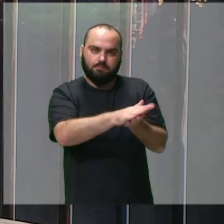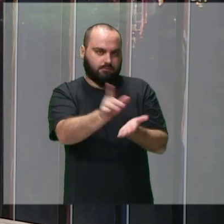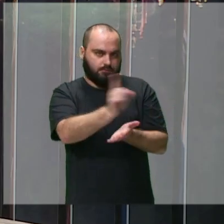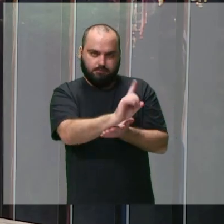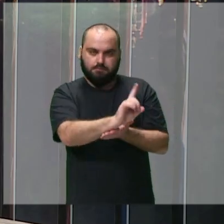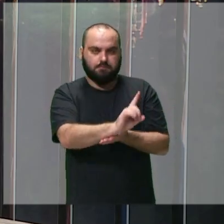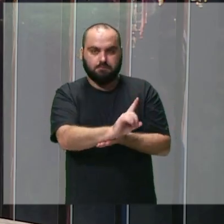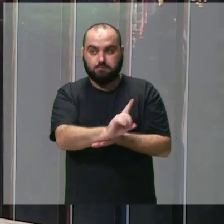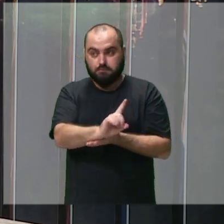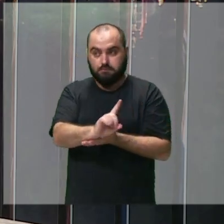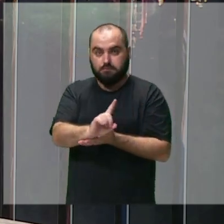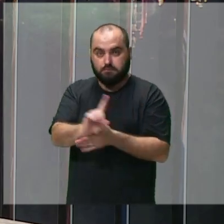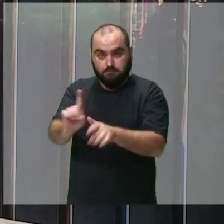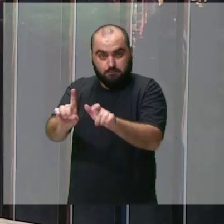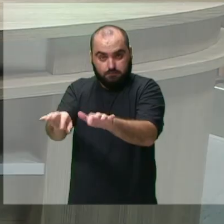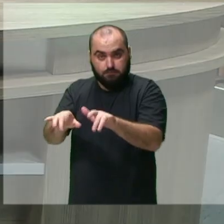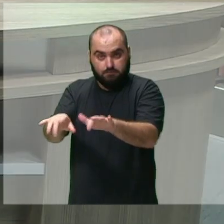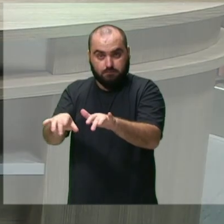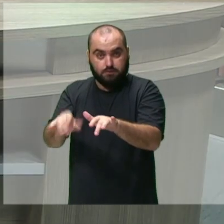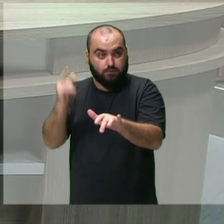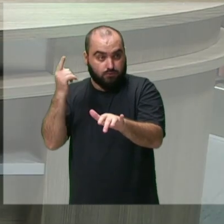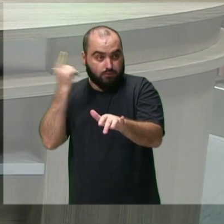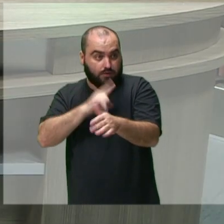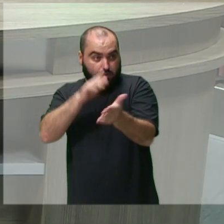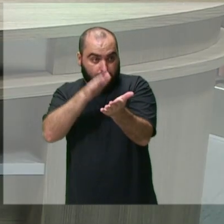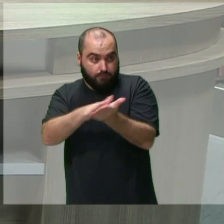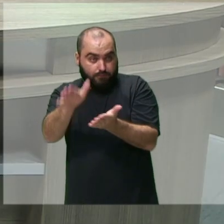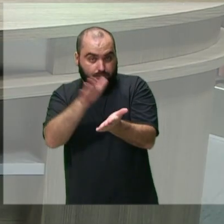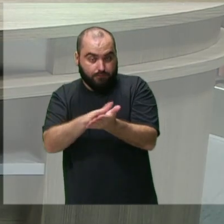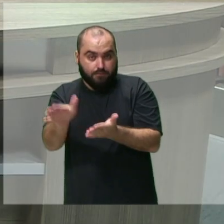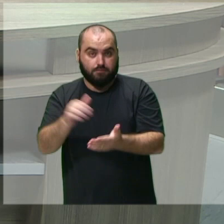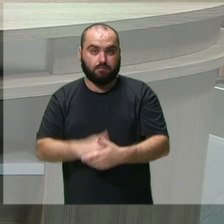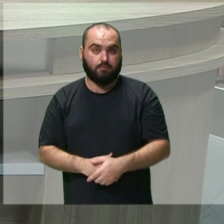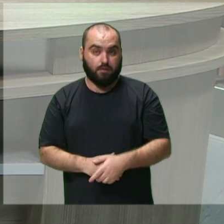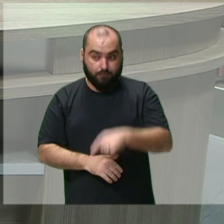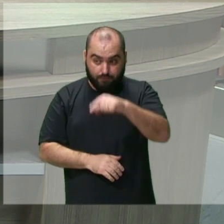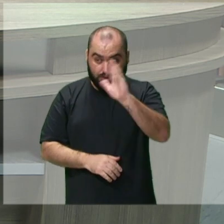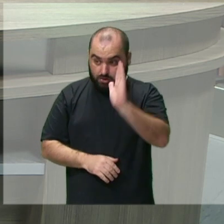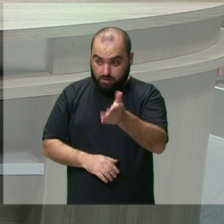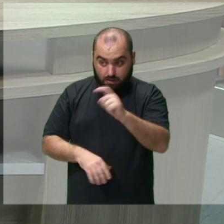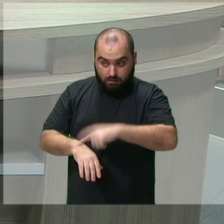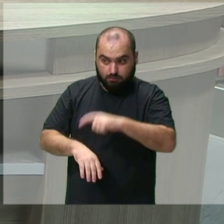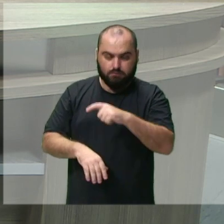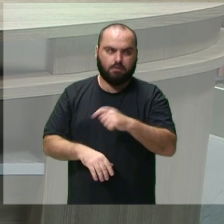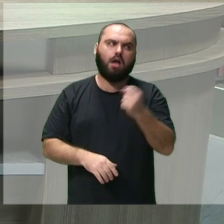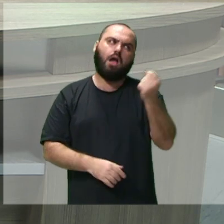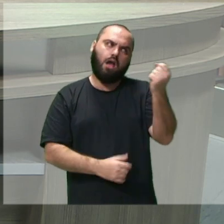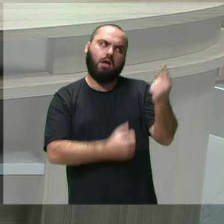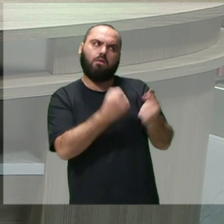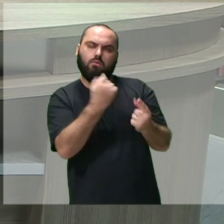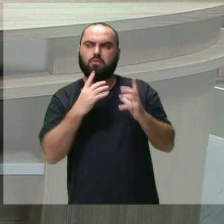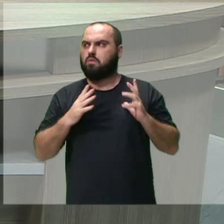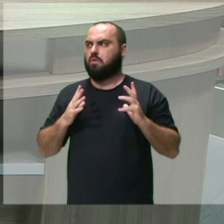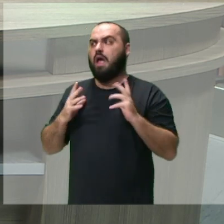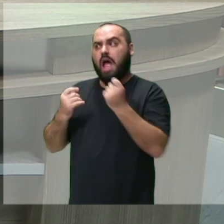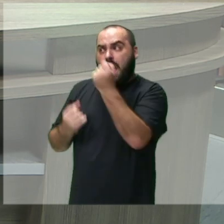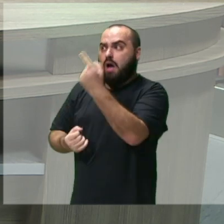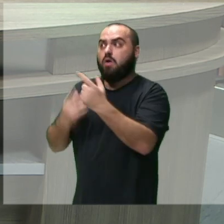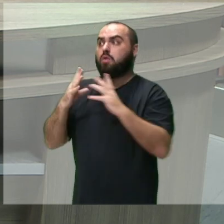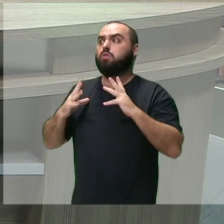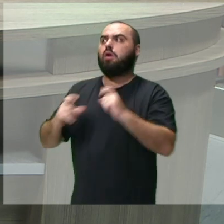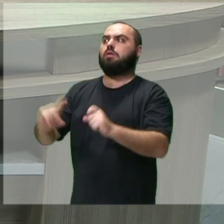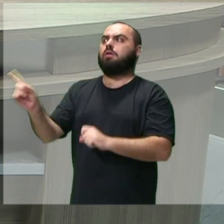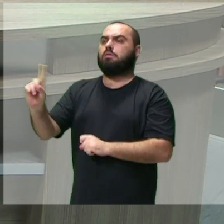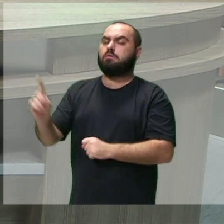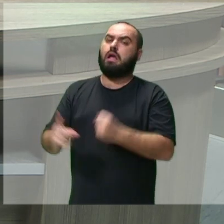meio digital, você faz também a impressão. Você já faz a impressão? Alguns trabalhos, não todos, né? Alguns eu